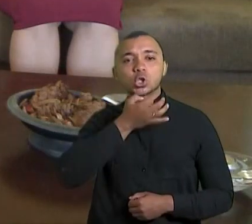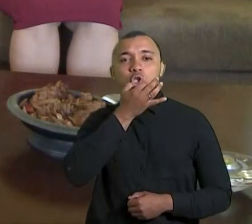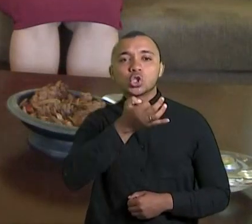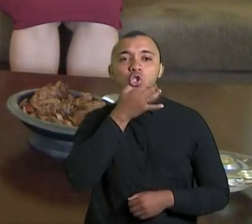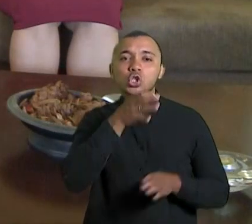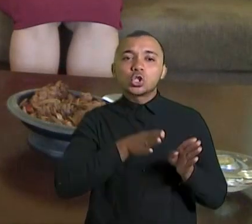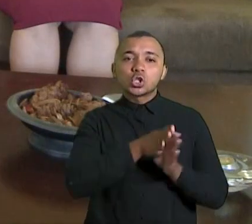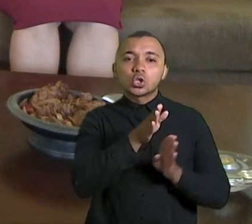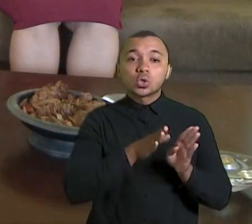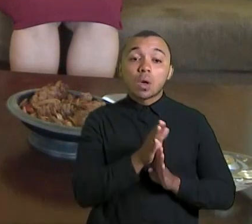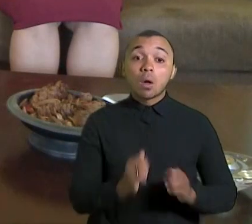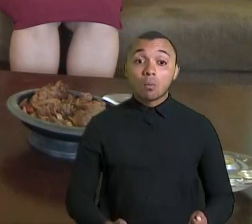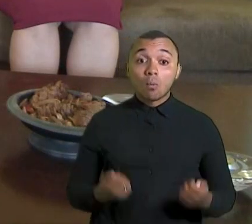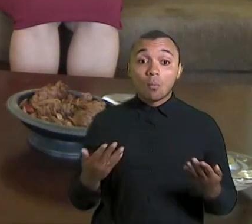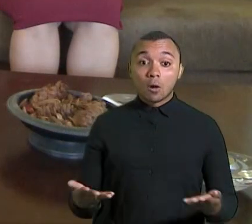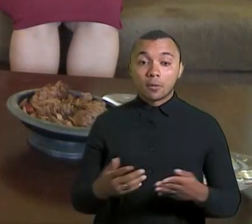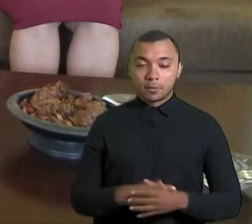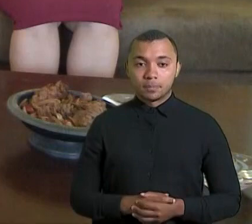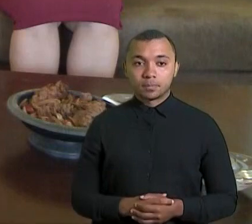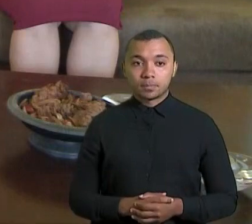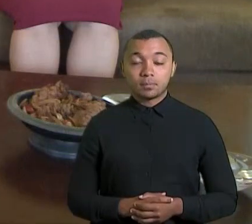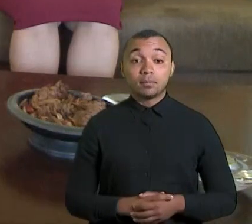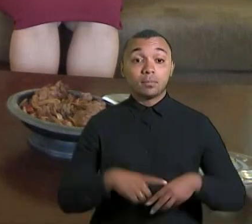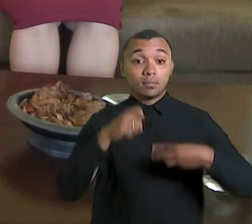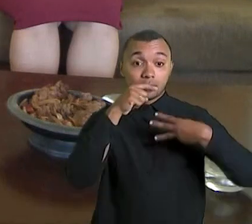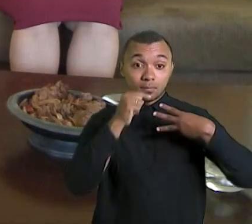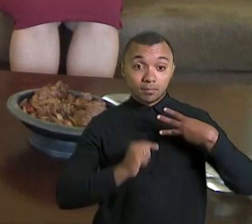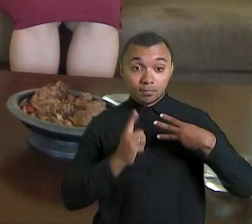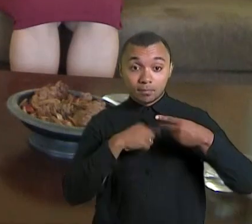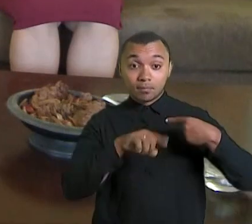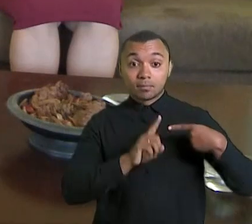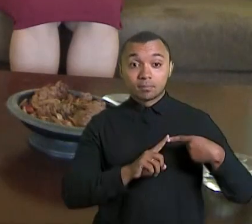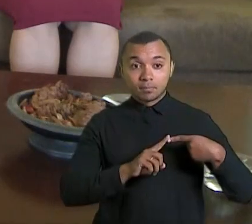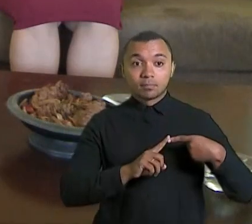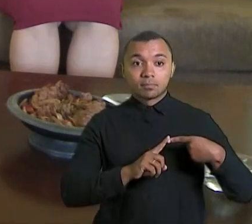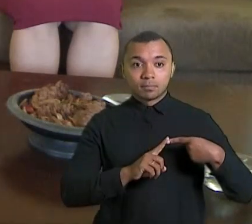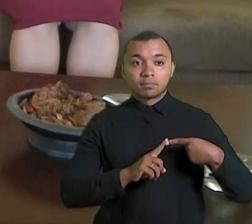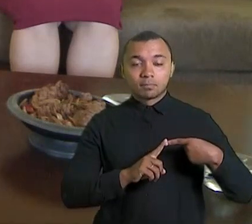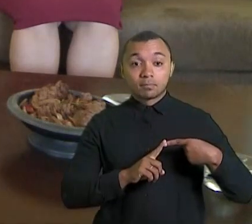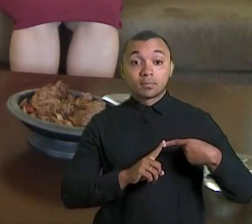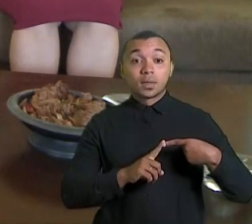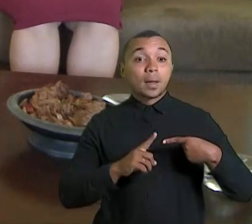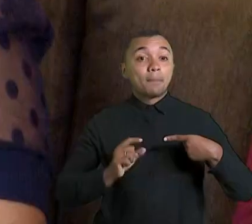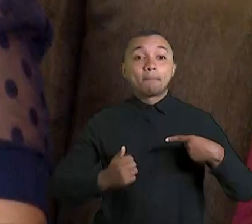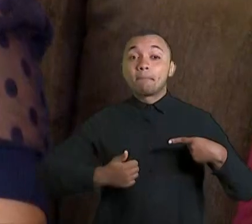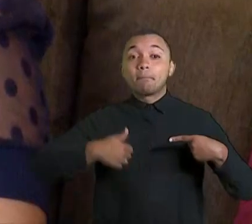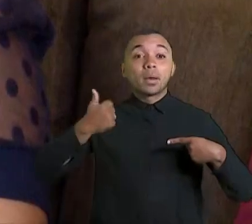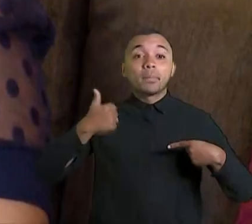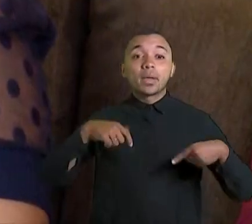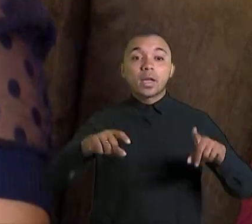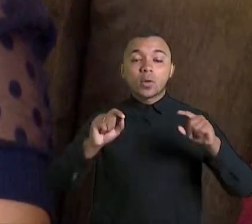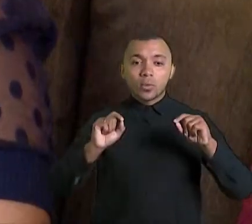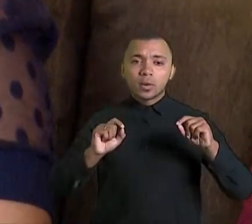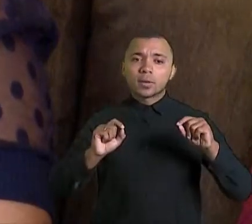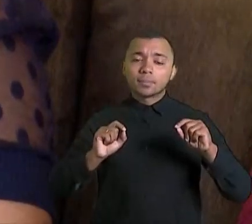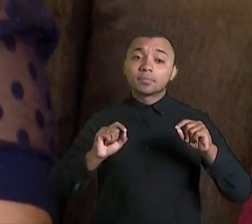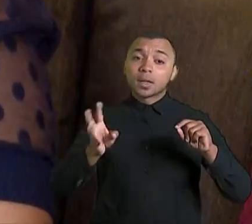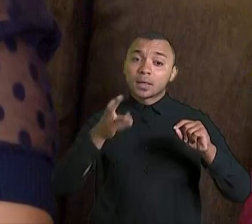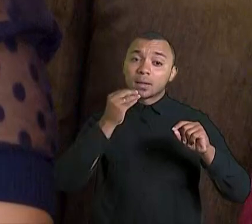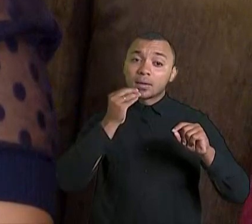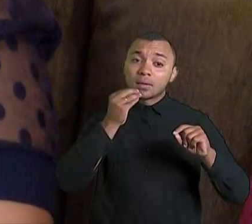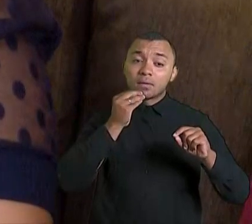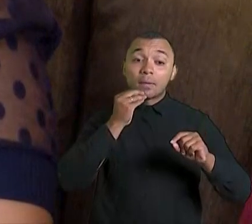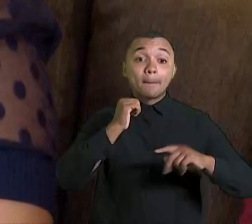Bem, a primeira dica é oriente os profissionais. Eu acredito que é interessante um